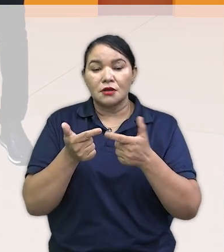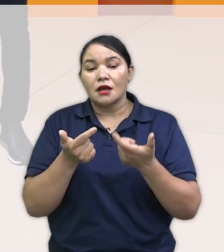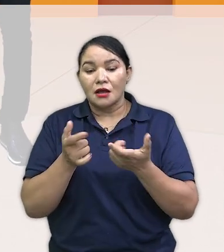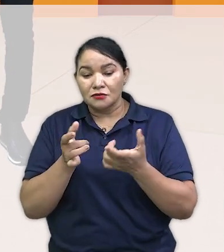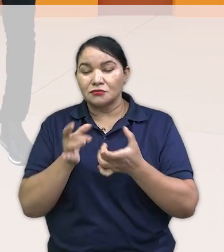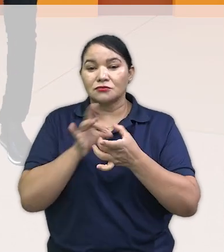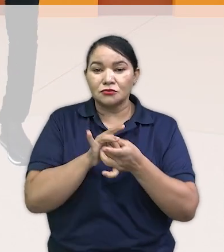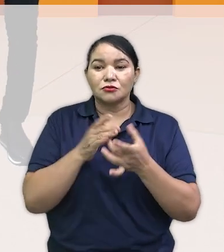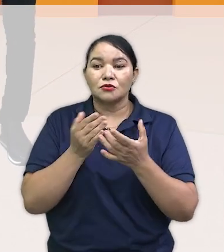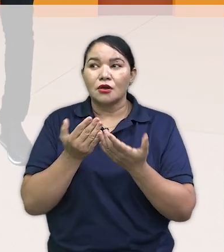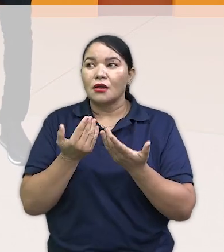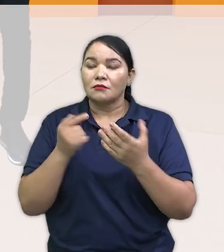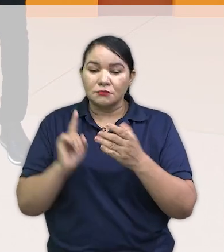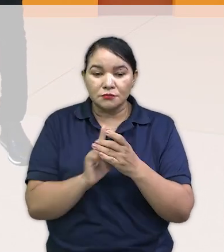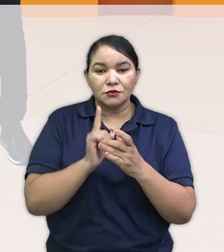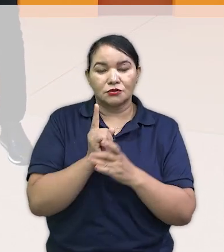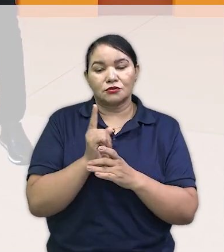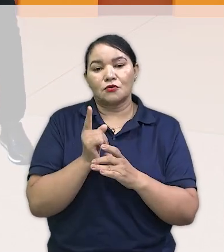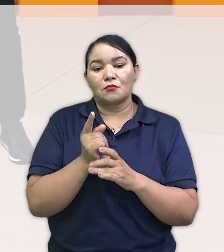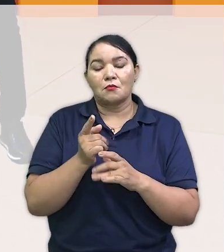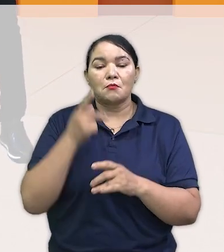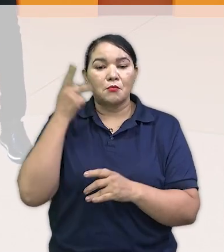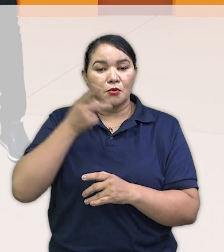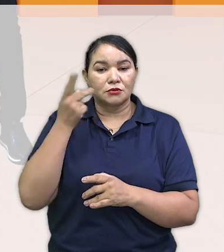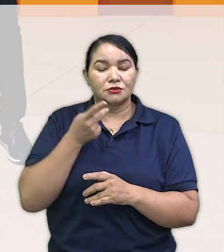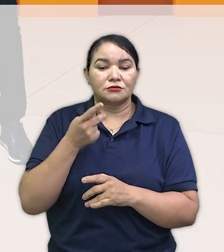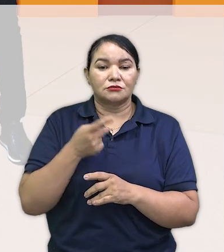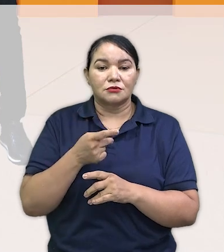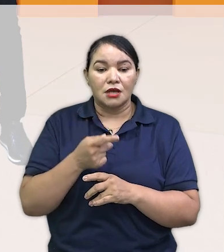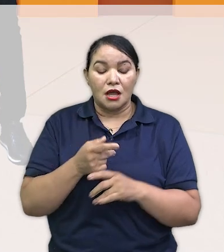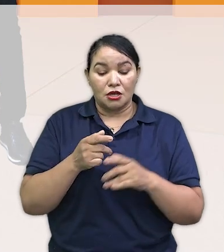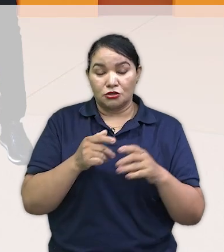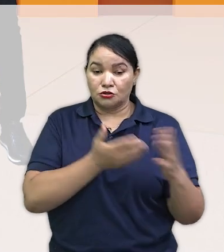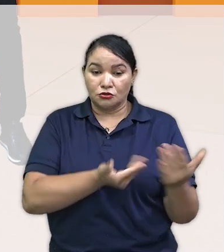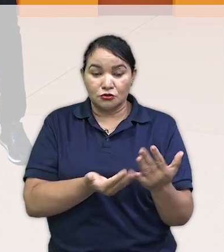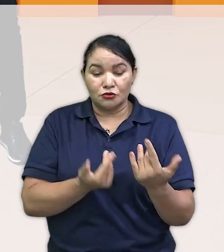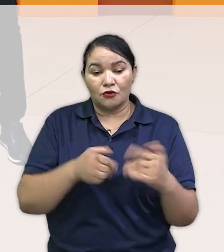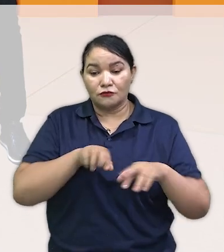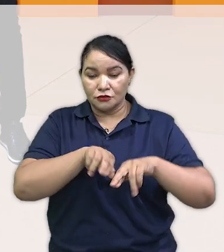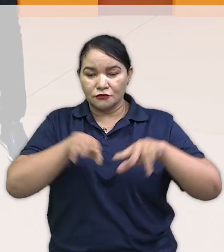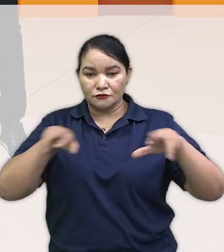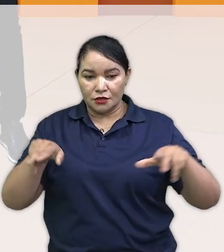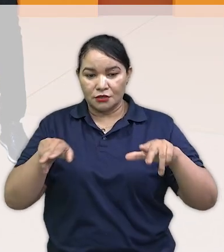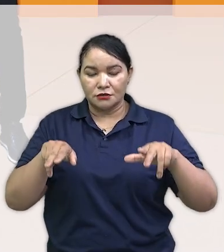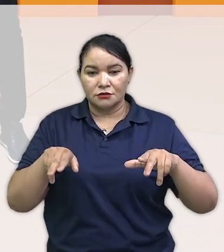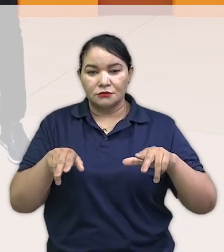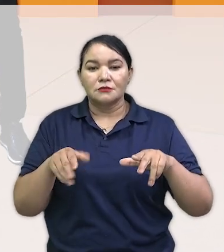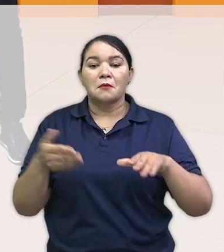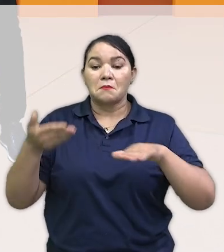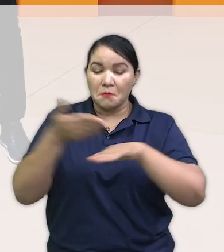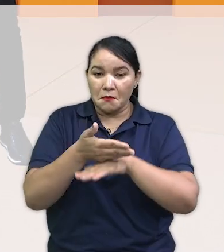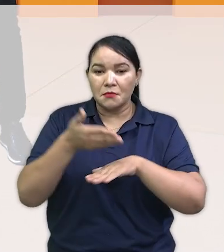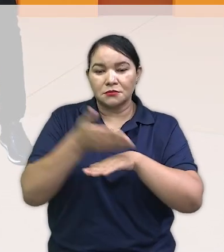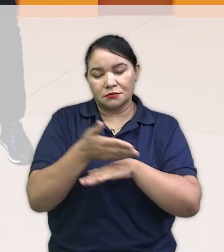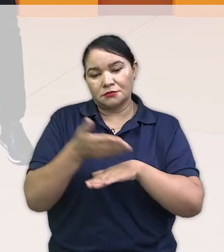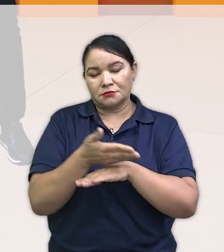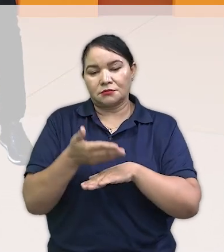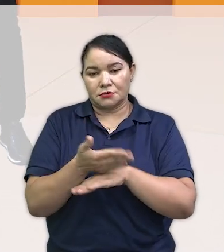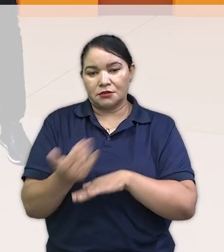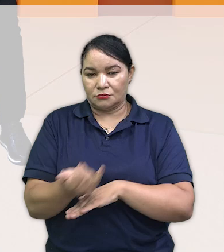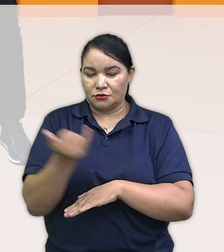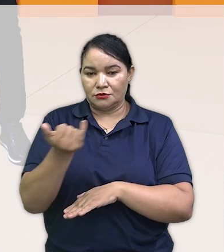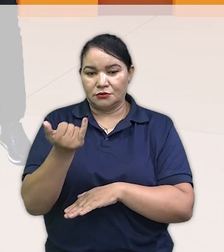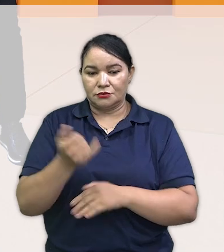engajamento político das diferentes juventudes. A juventude tem que se engajar politicamente